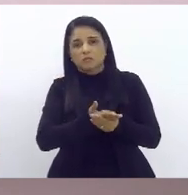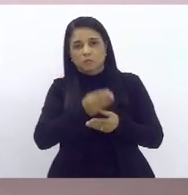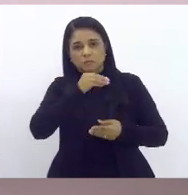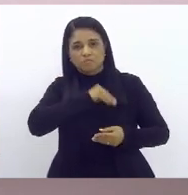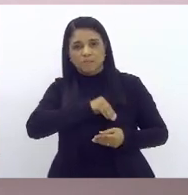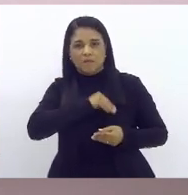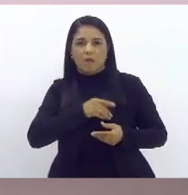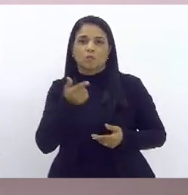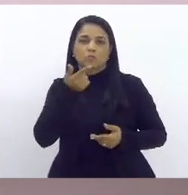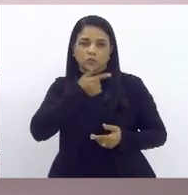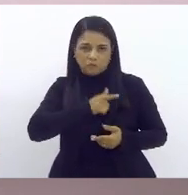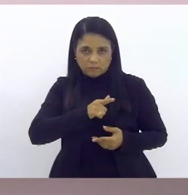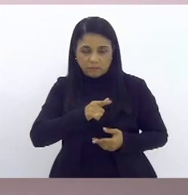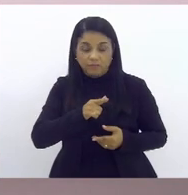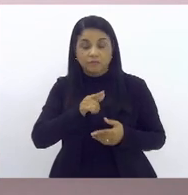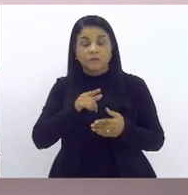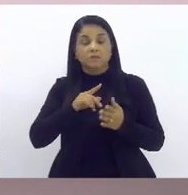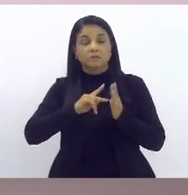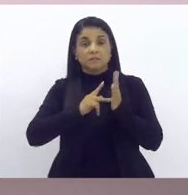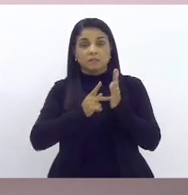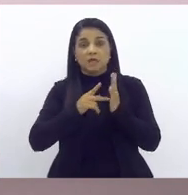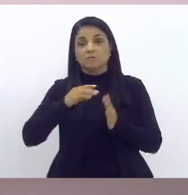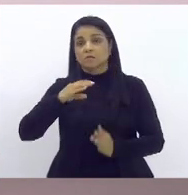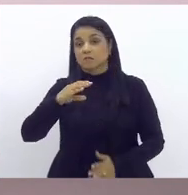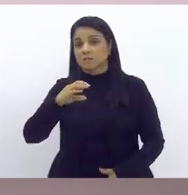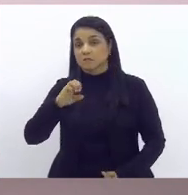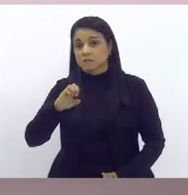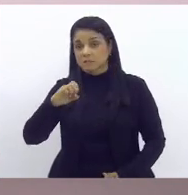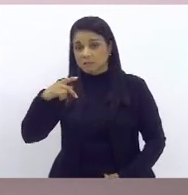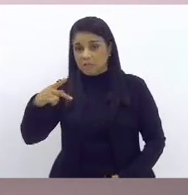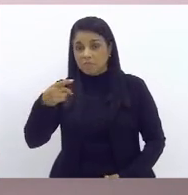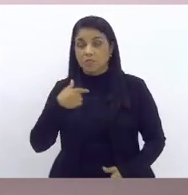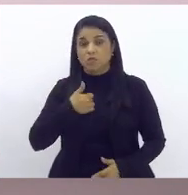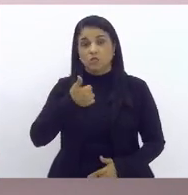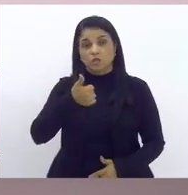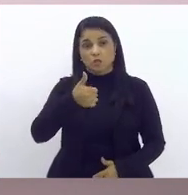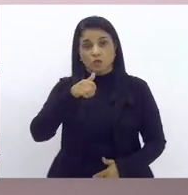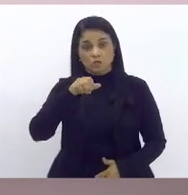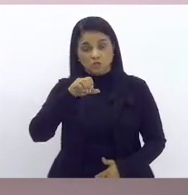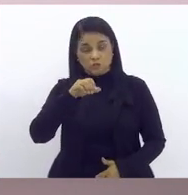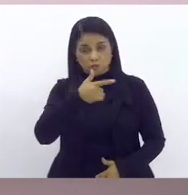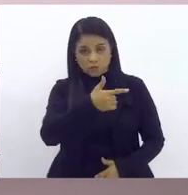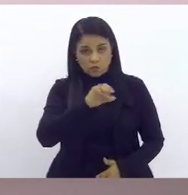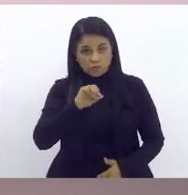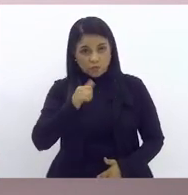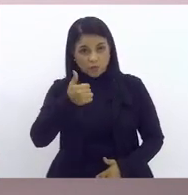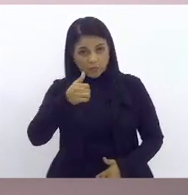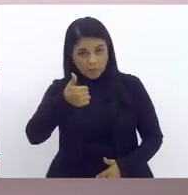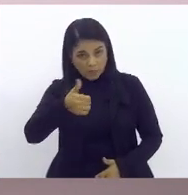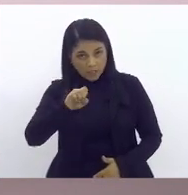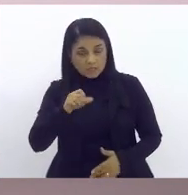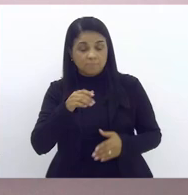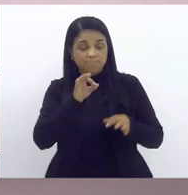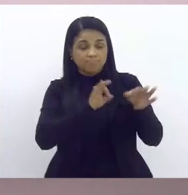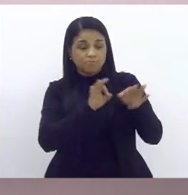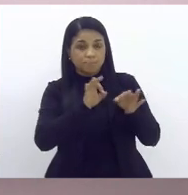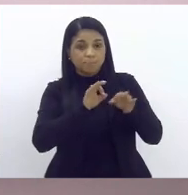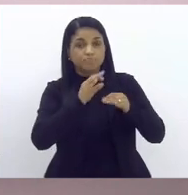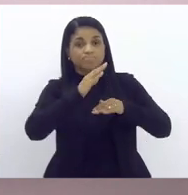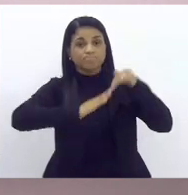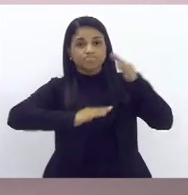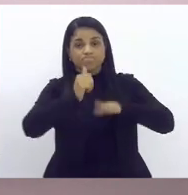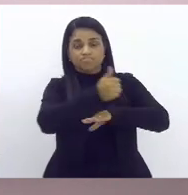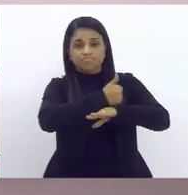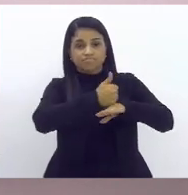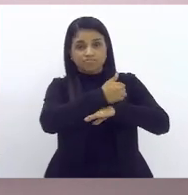nosso sindicato muito forte, que é o CEP, em 2015 conquistamos a lei do plano de carreira. E esse plano de carreira em Barra